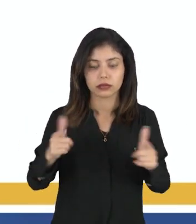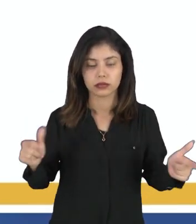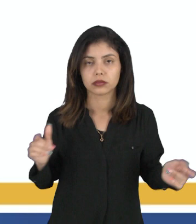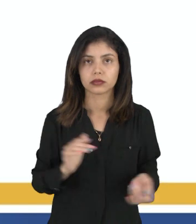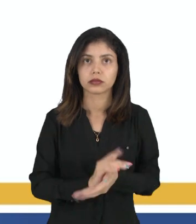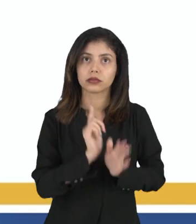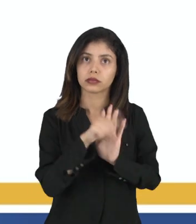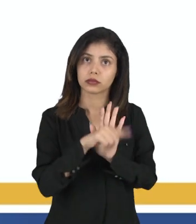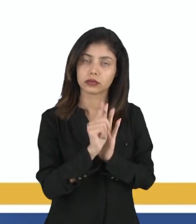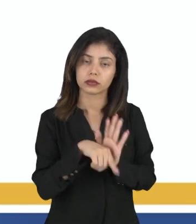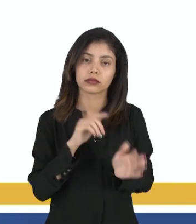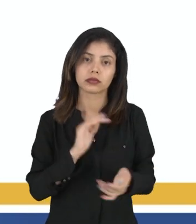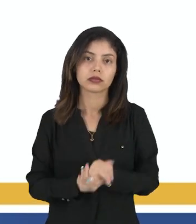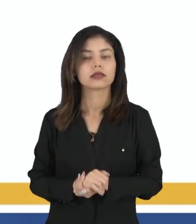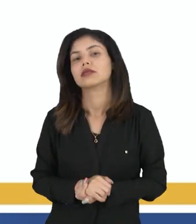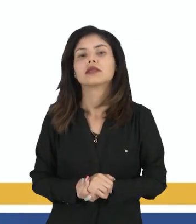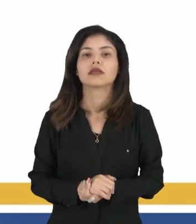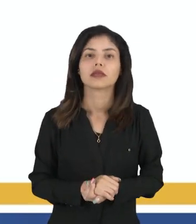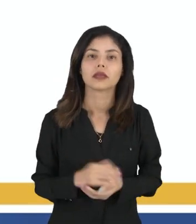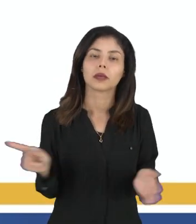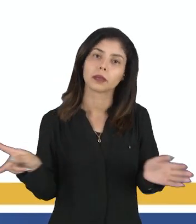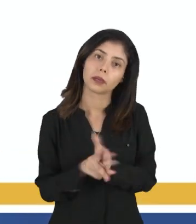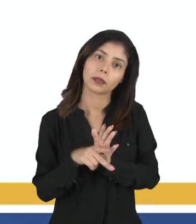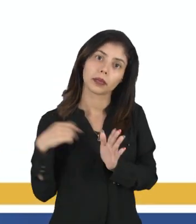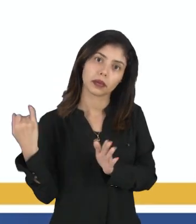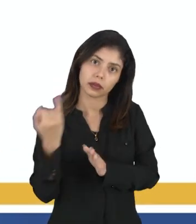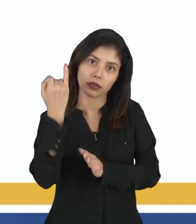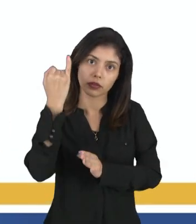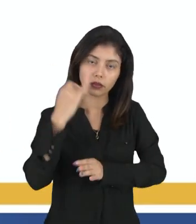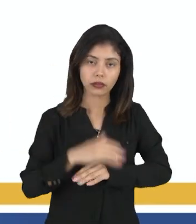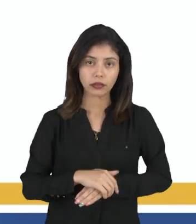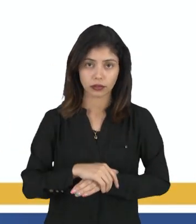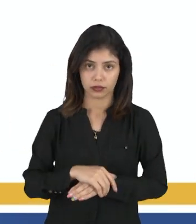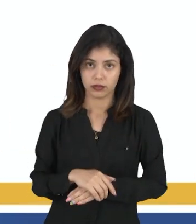e gênero é o táxon mais específico, tá?